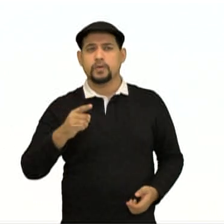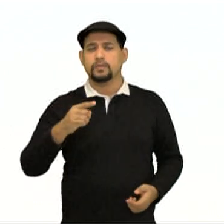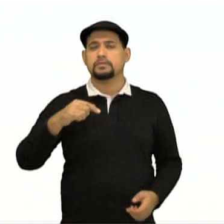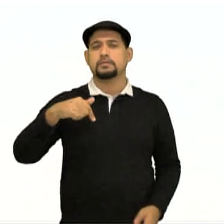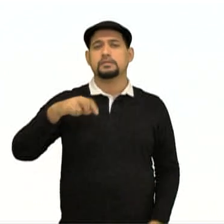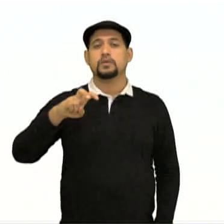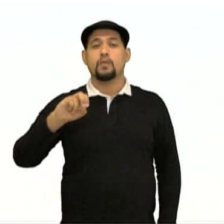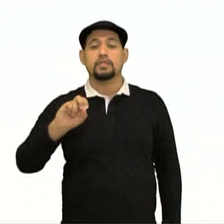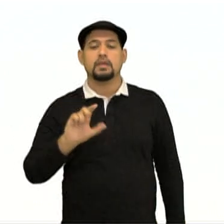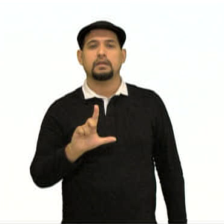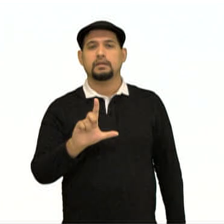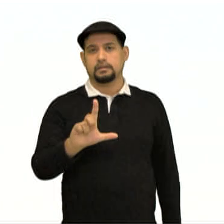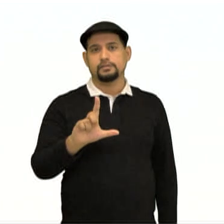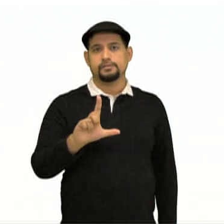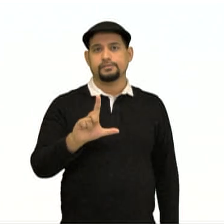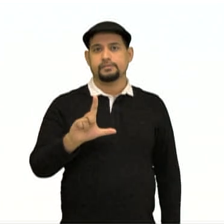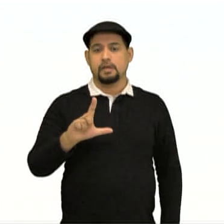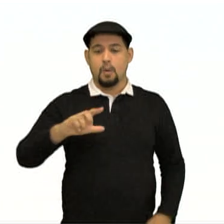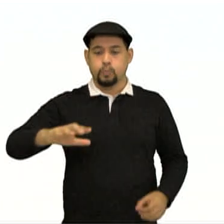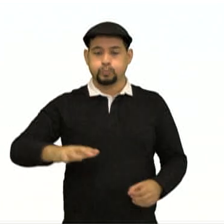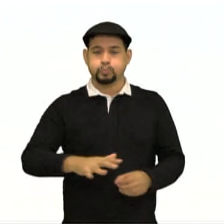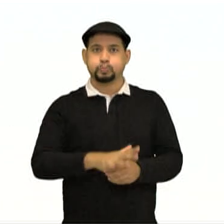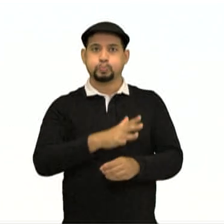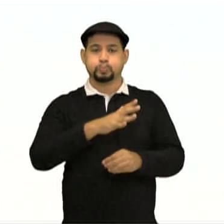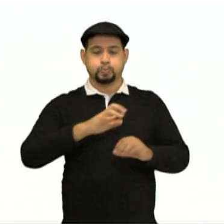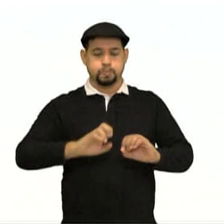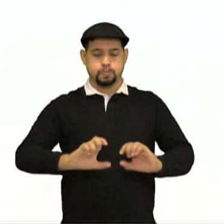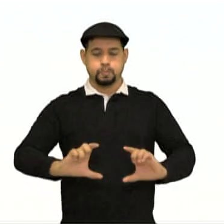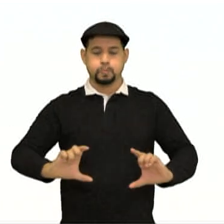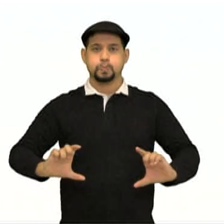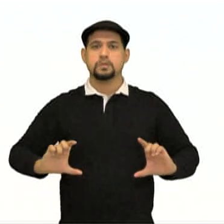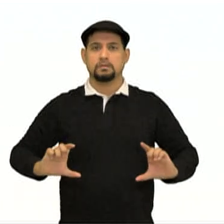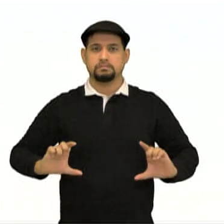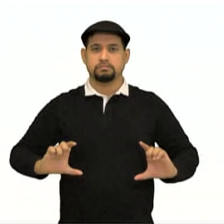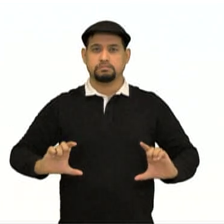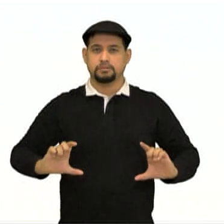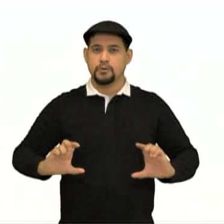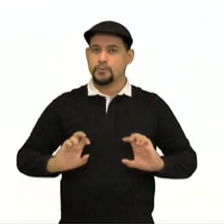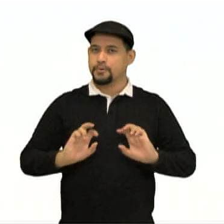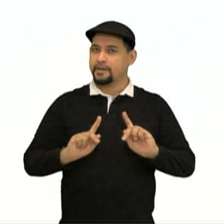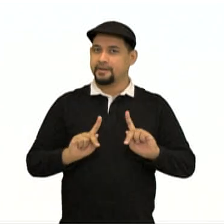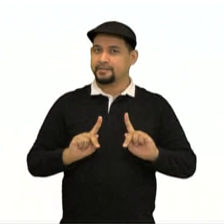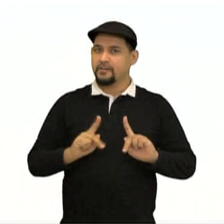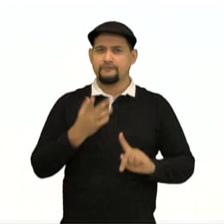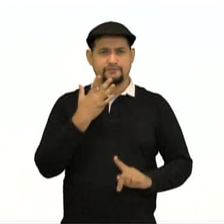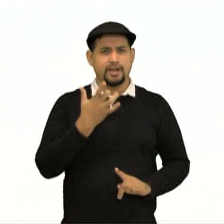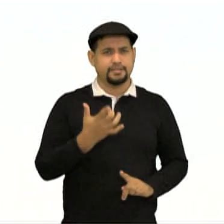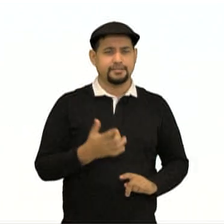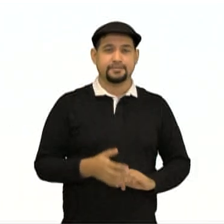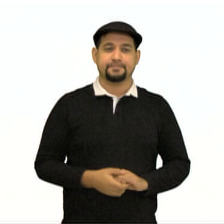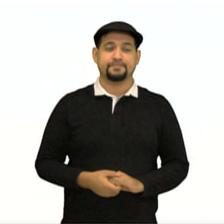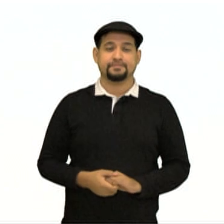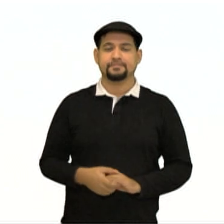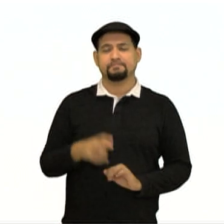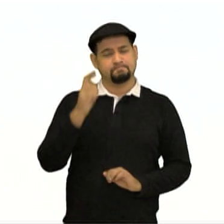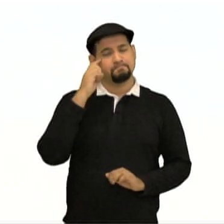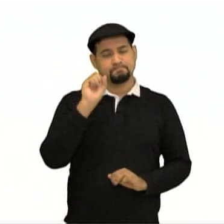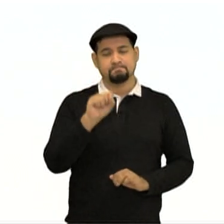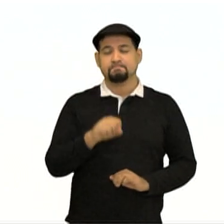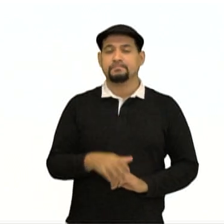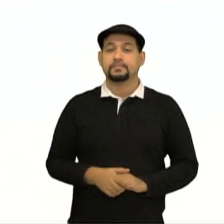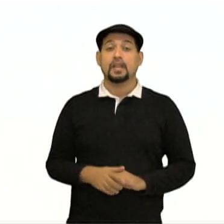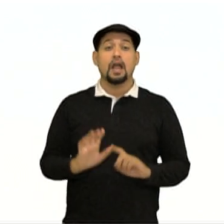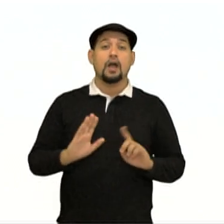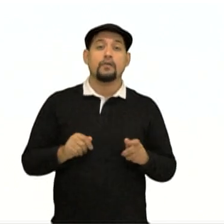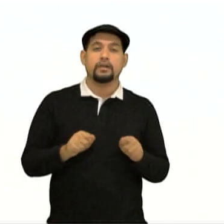1.059.750 litros a capacidade desse reservatório. Tranquilo, gente? Foi fácil? Acredito que sim.